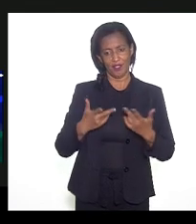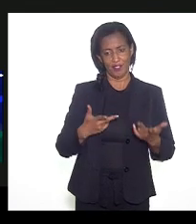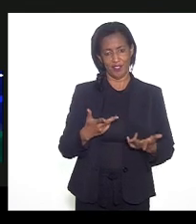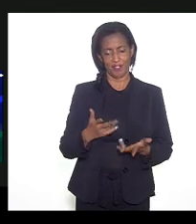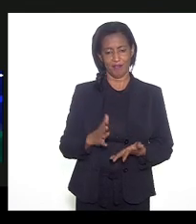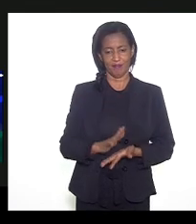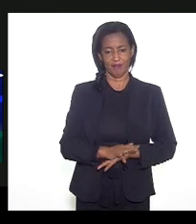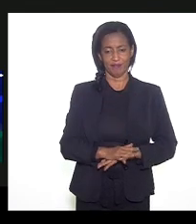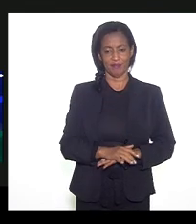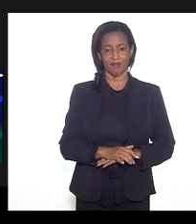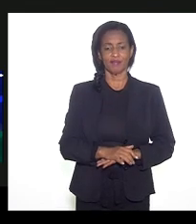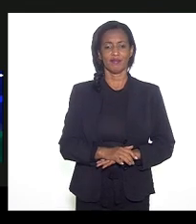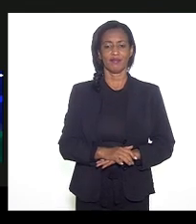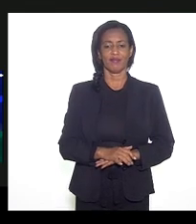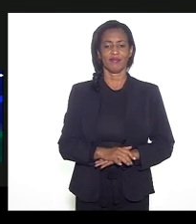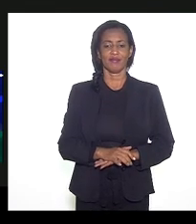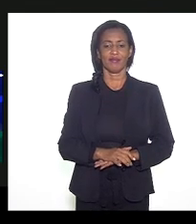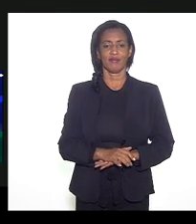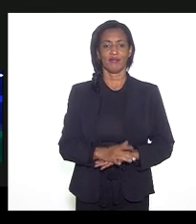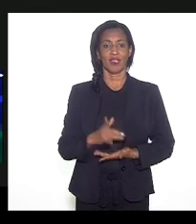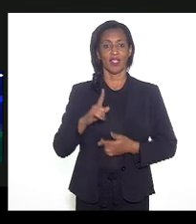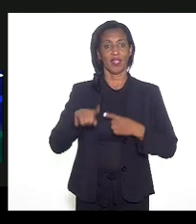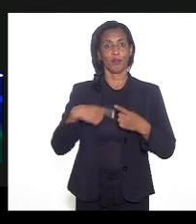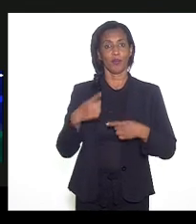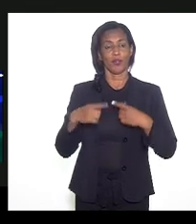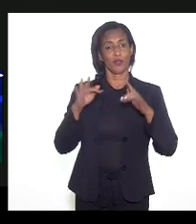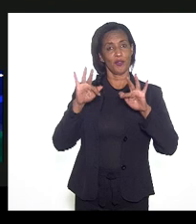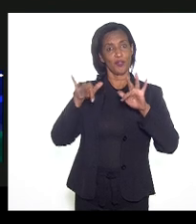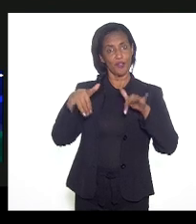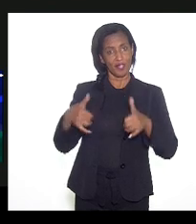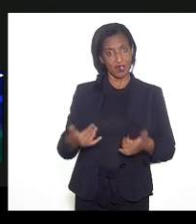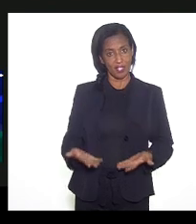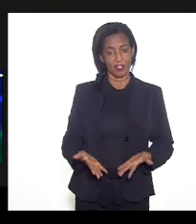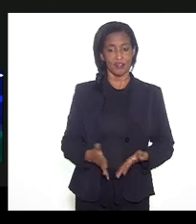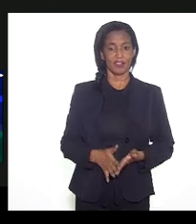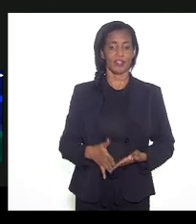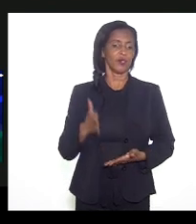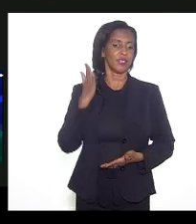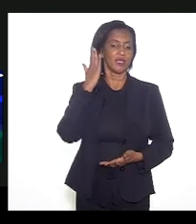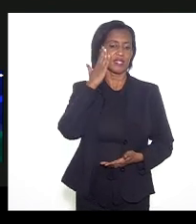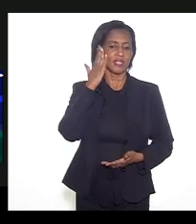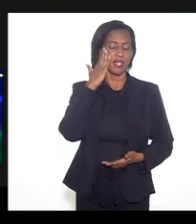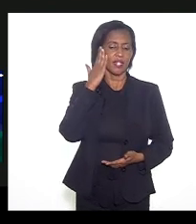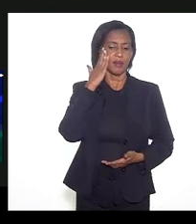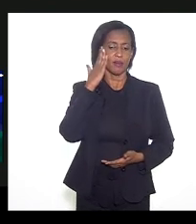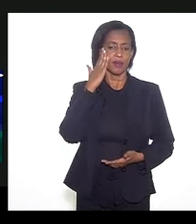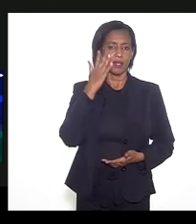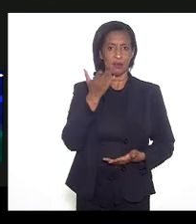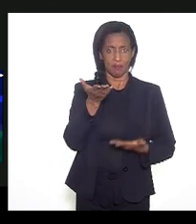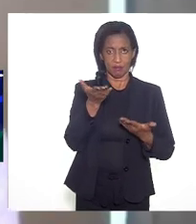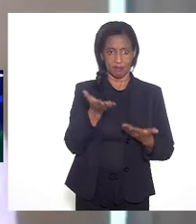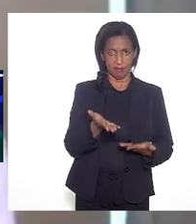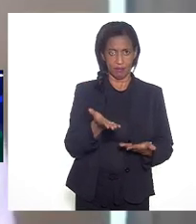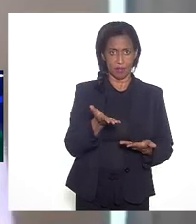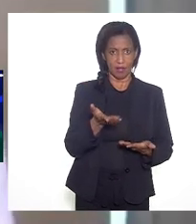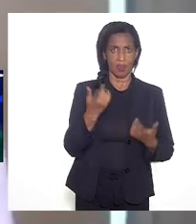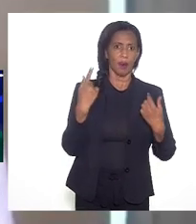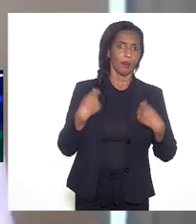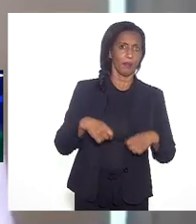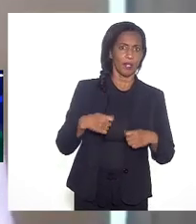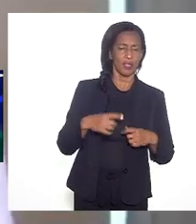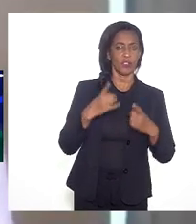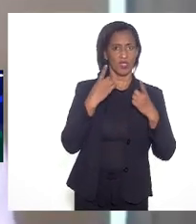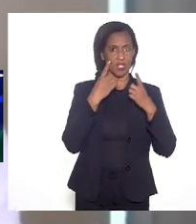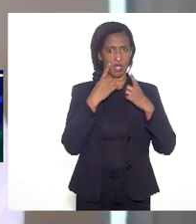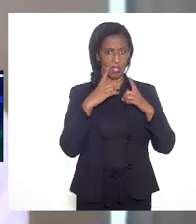primeiro inscrito no expediente final. Aí eu queria saber de Vossa Excelência, se Vossa Excelência pretende fazer a